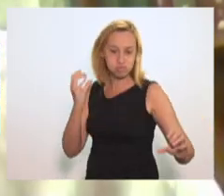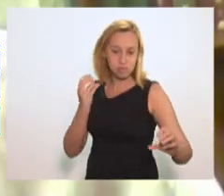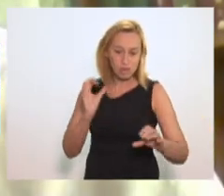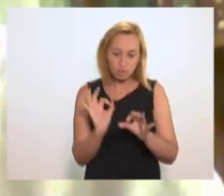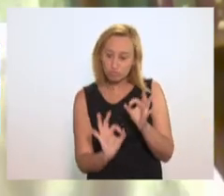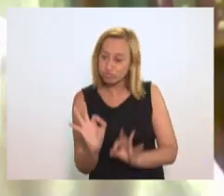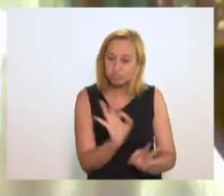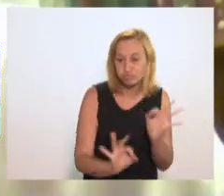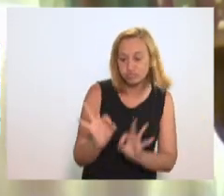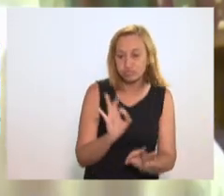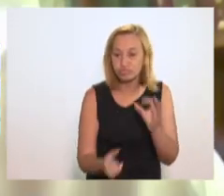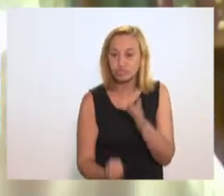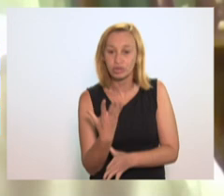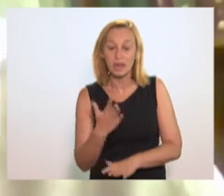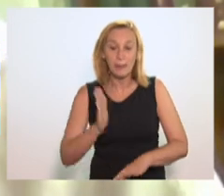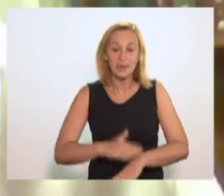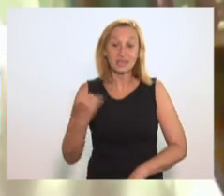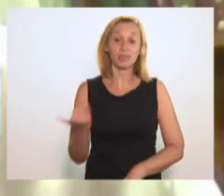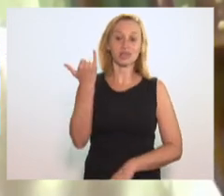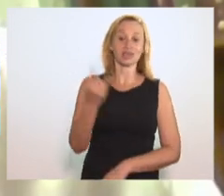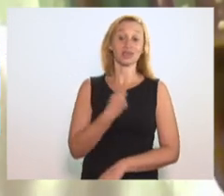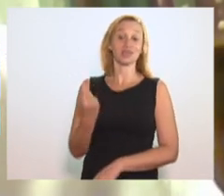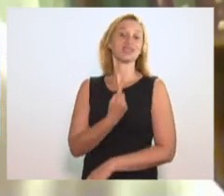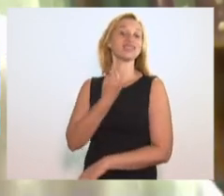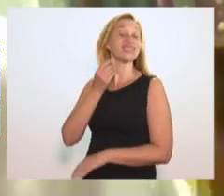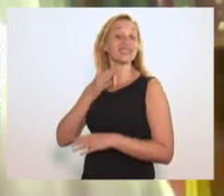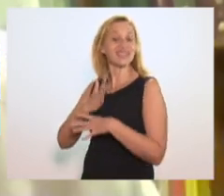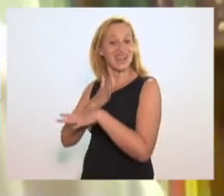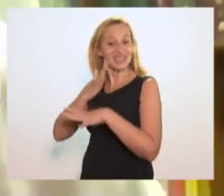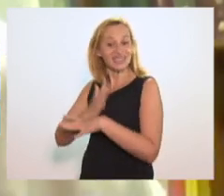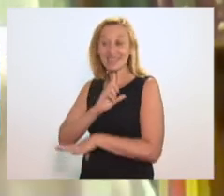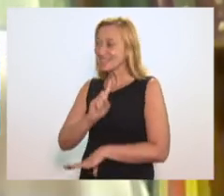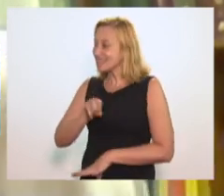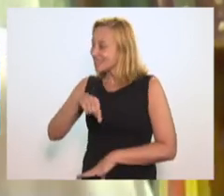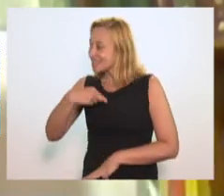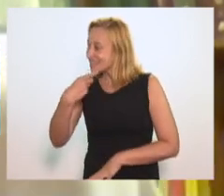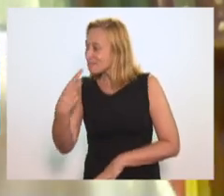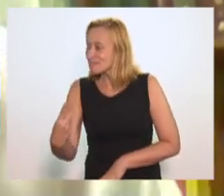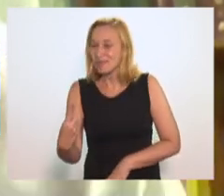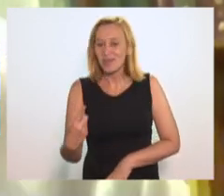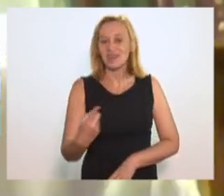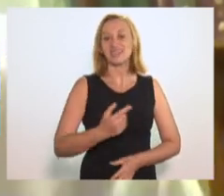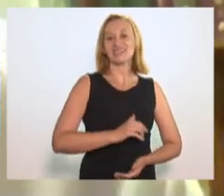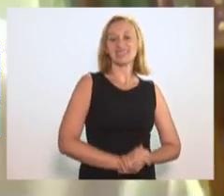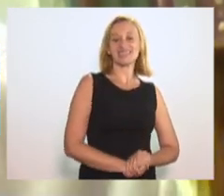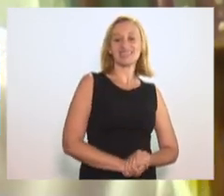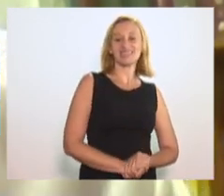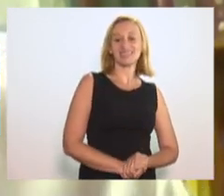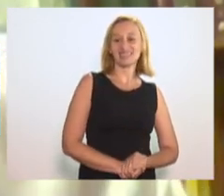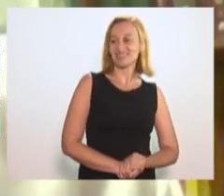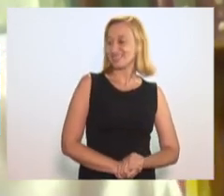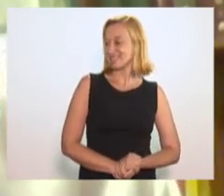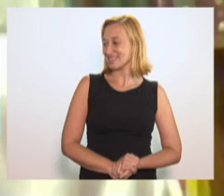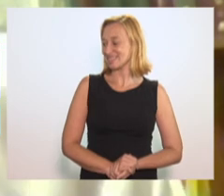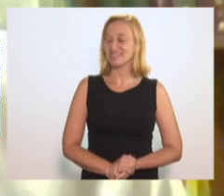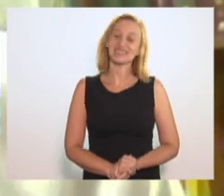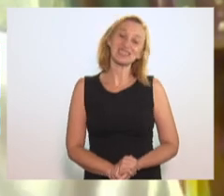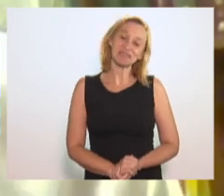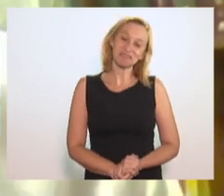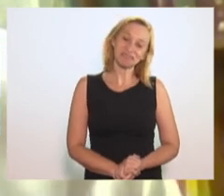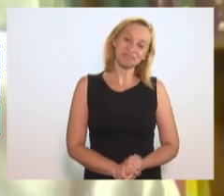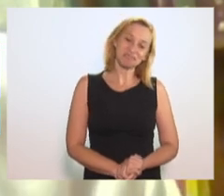é uma marca importante da nossa cidade e depois que vencemos aquele período imperial do império